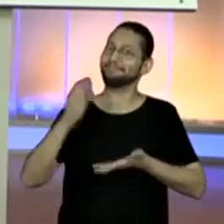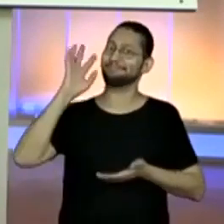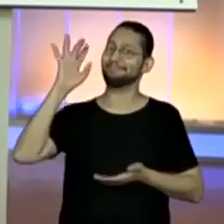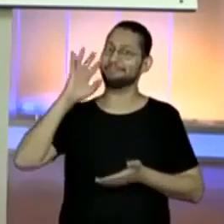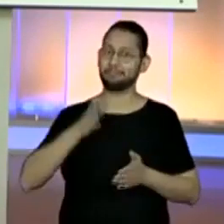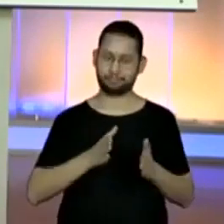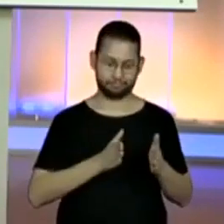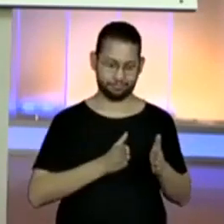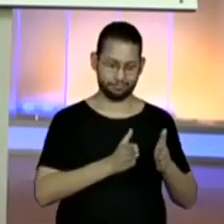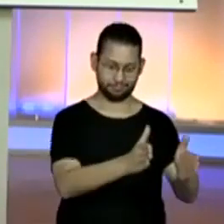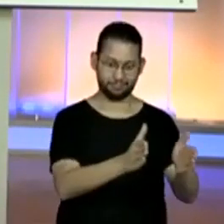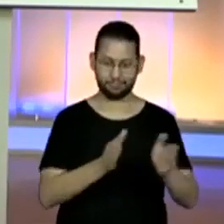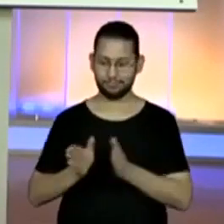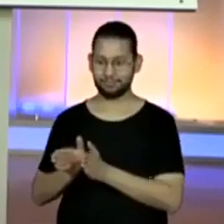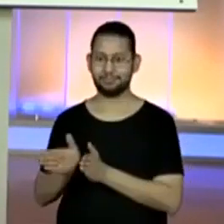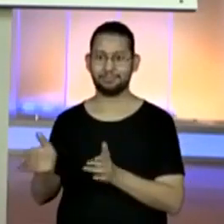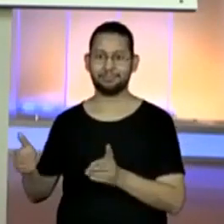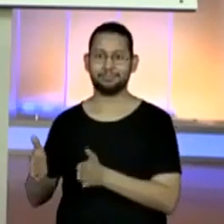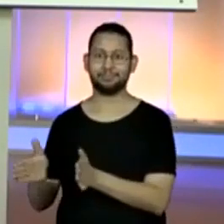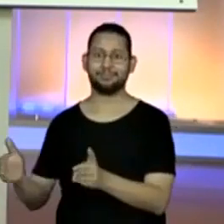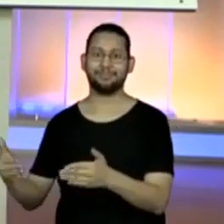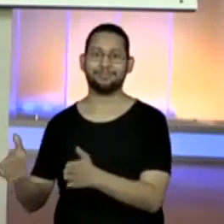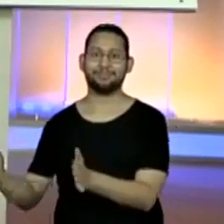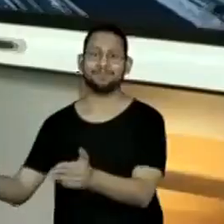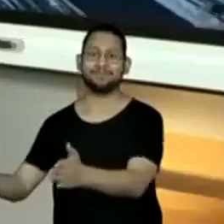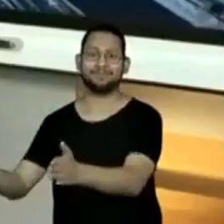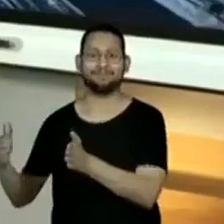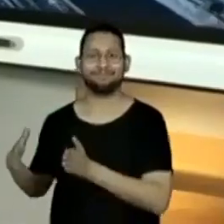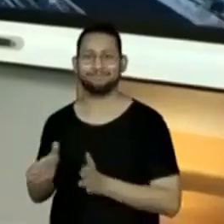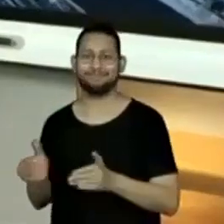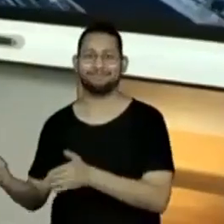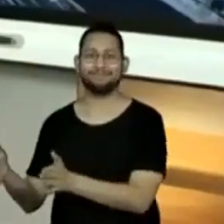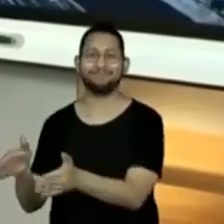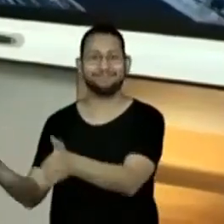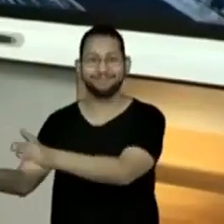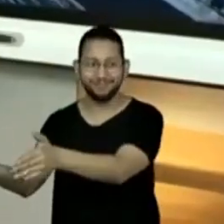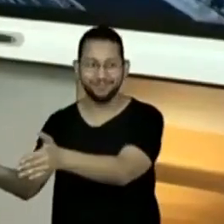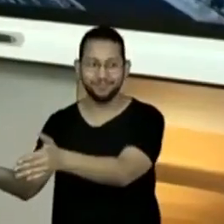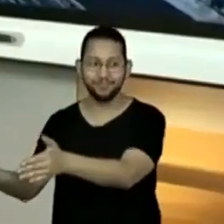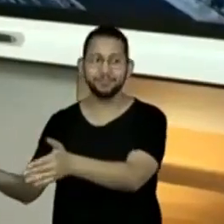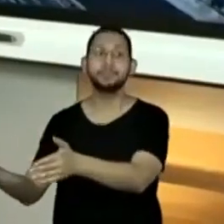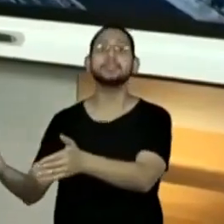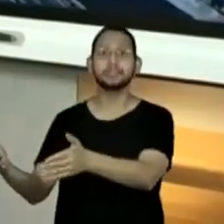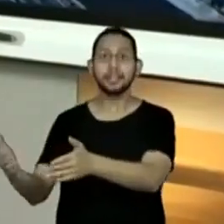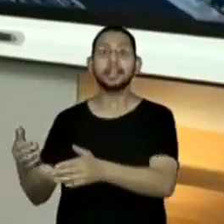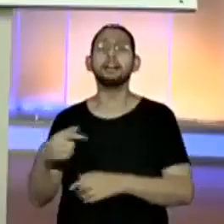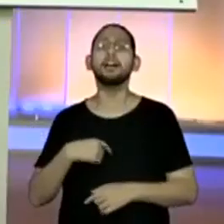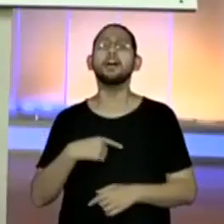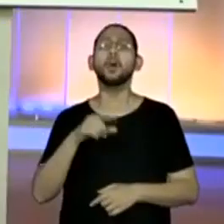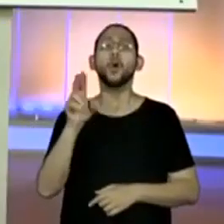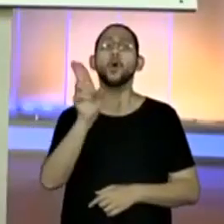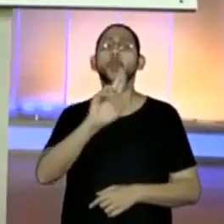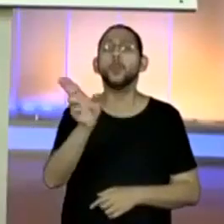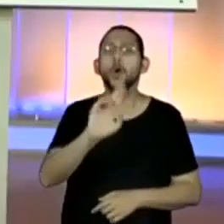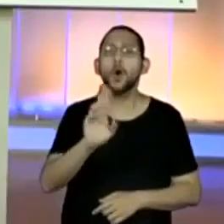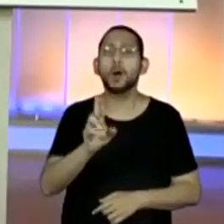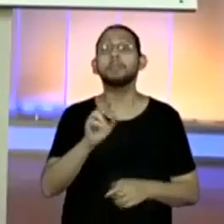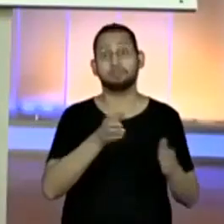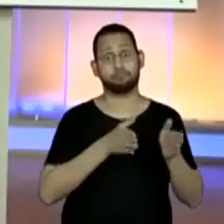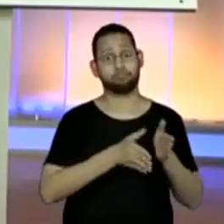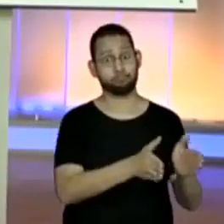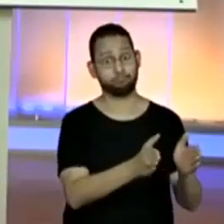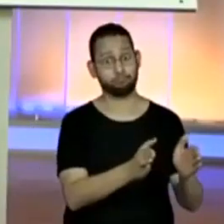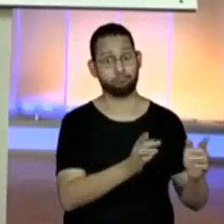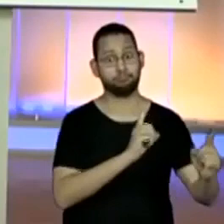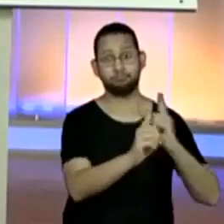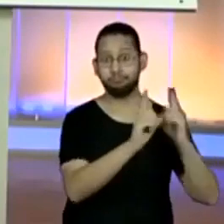lá, eu vou olhar agora aqui nos comentários, ver se a galera já descobriu qual é o nome deste rio. Eu acho que o pessoal é bom,